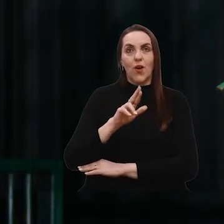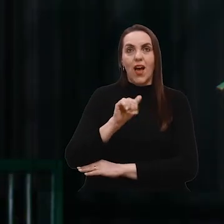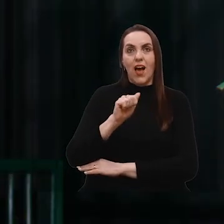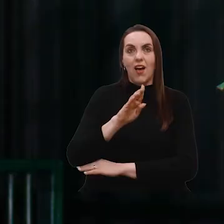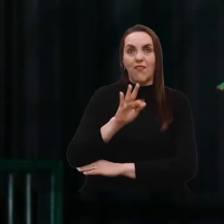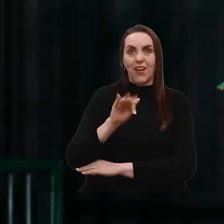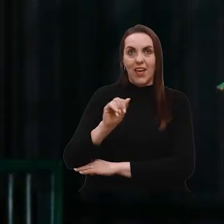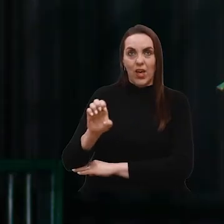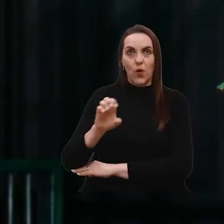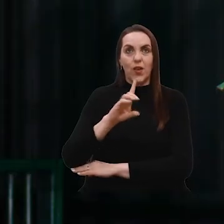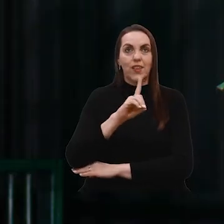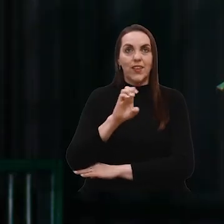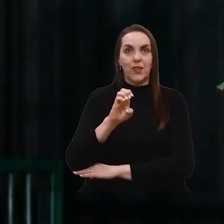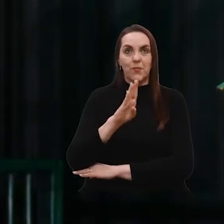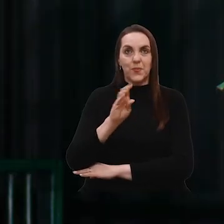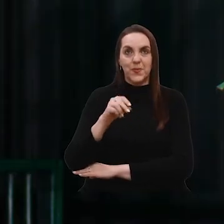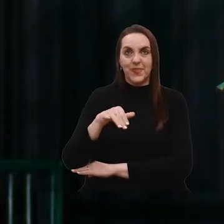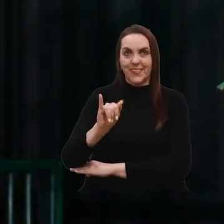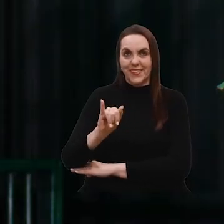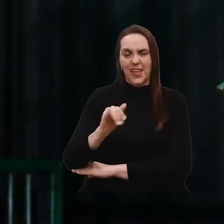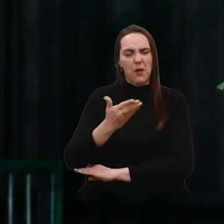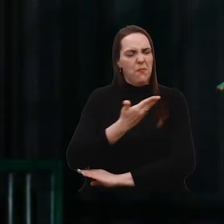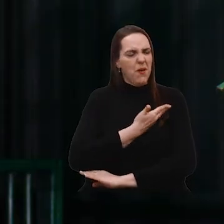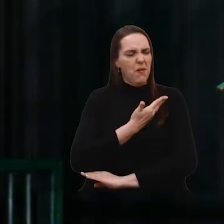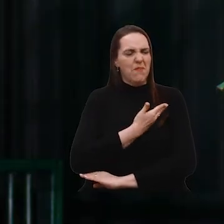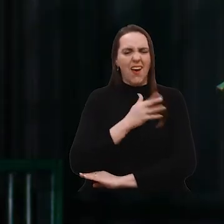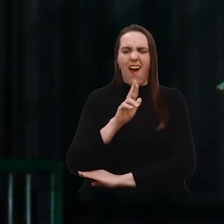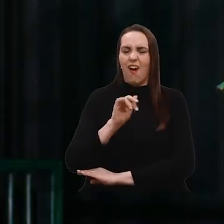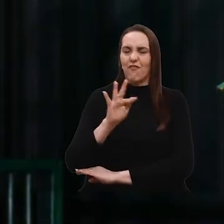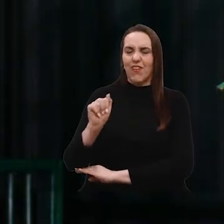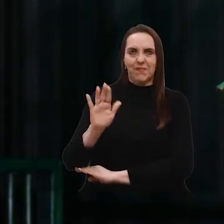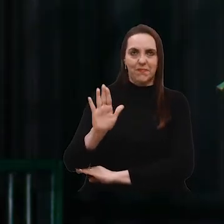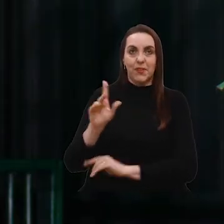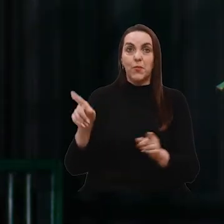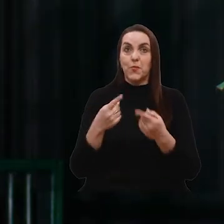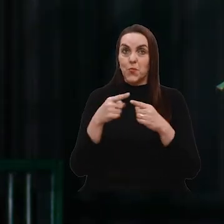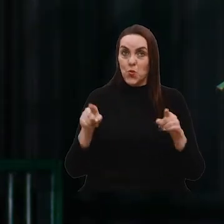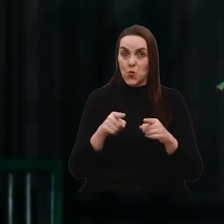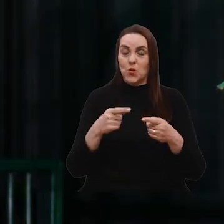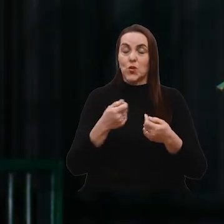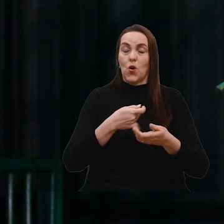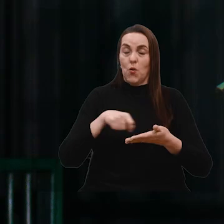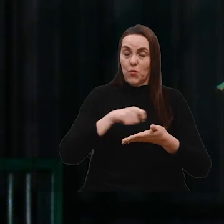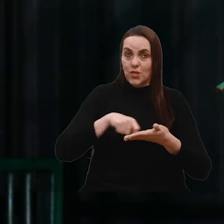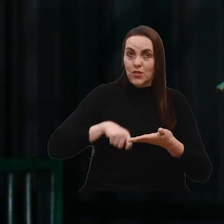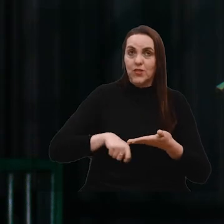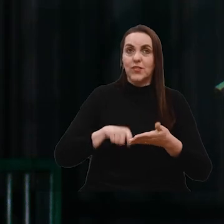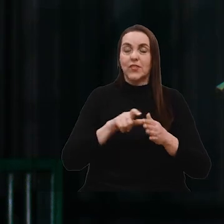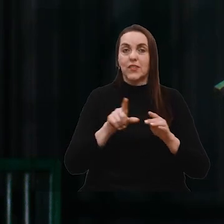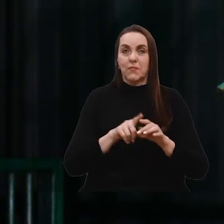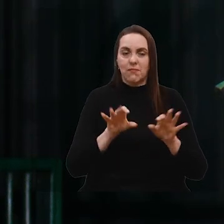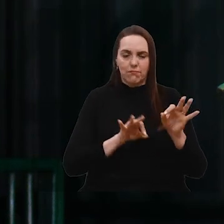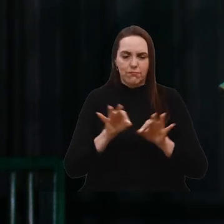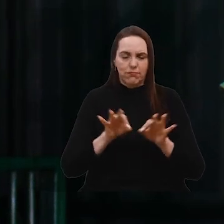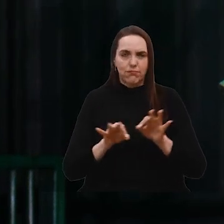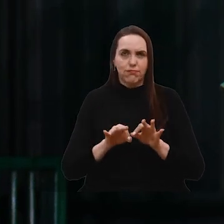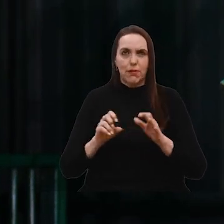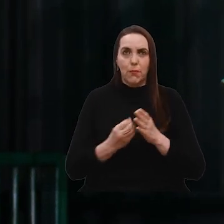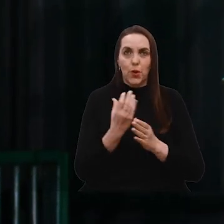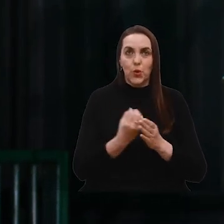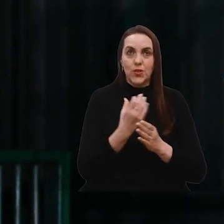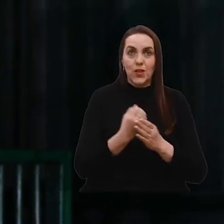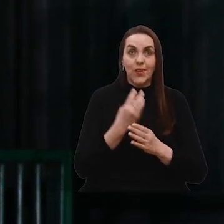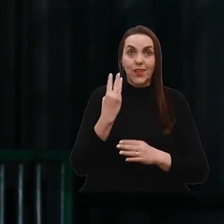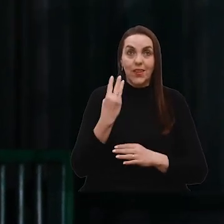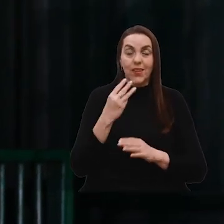o amigo Rafael Deboni, Rafa Deboni. Rafael é músico, compositor, produtor e arranjador com mais